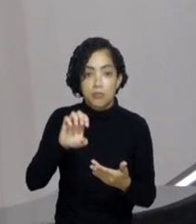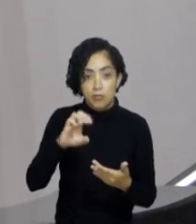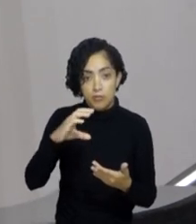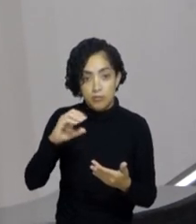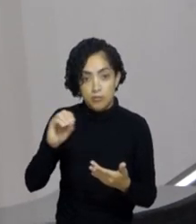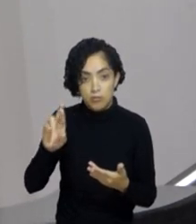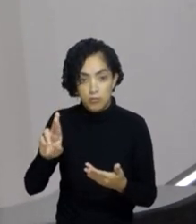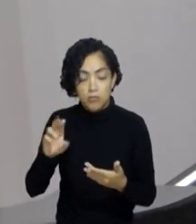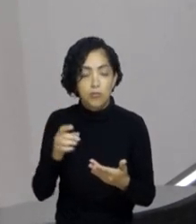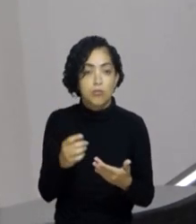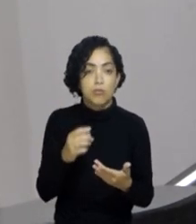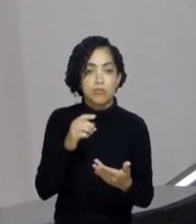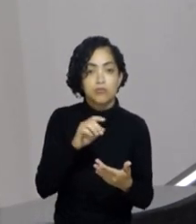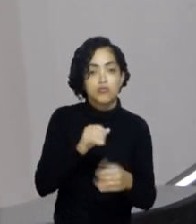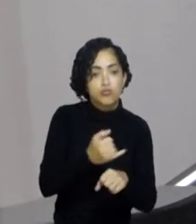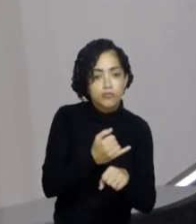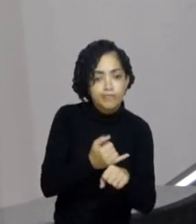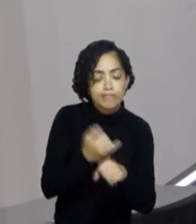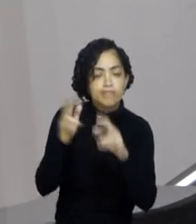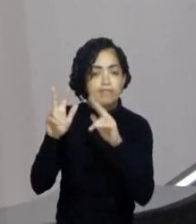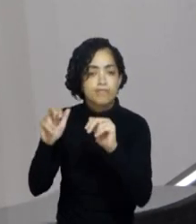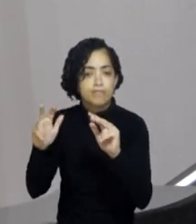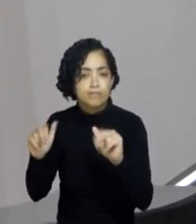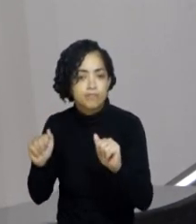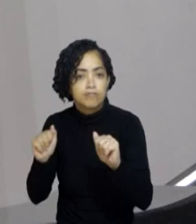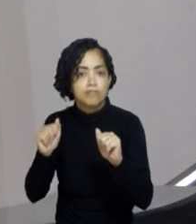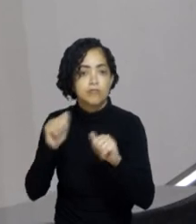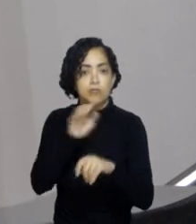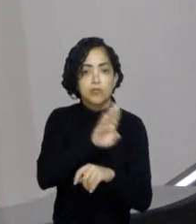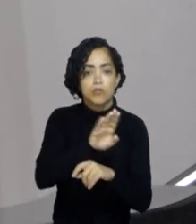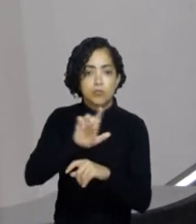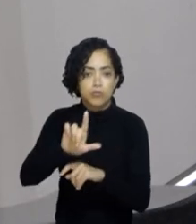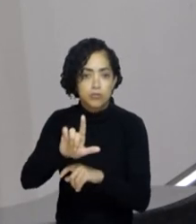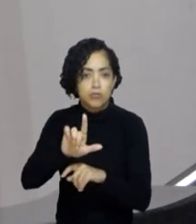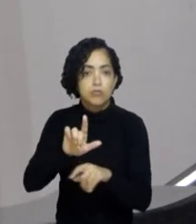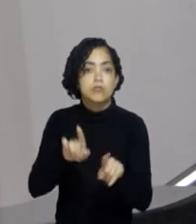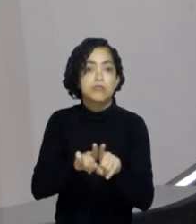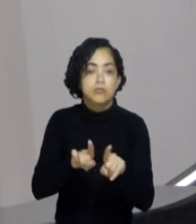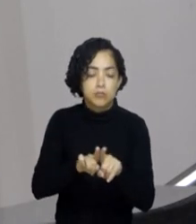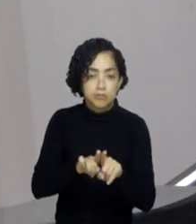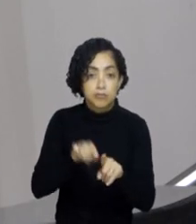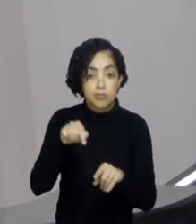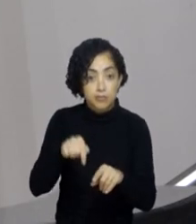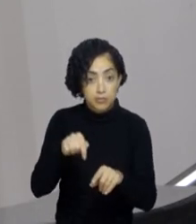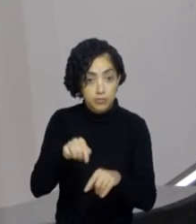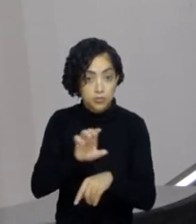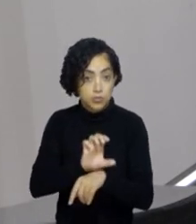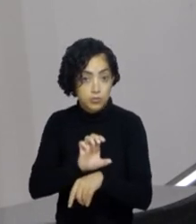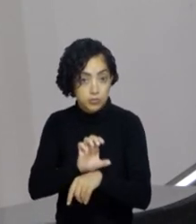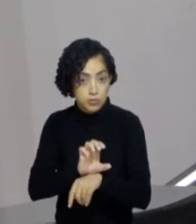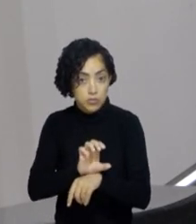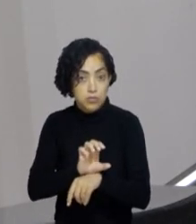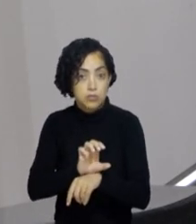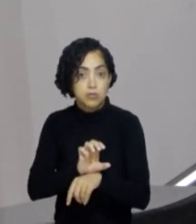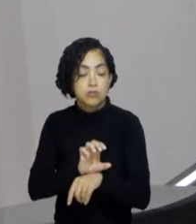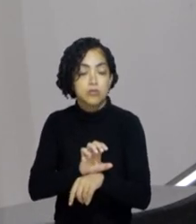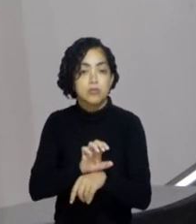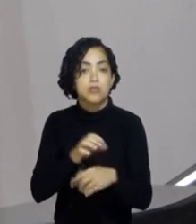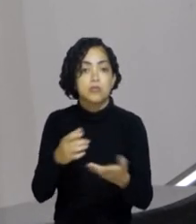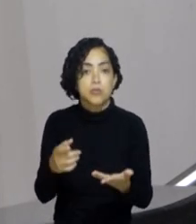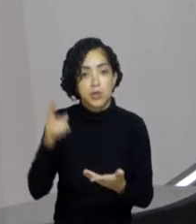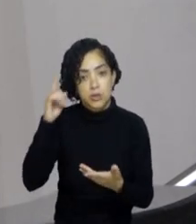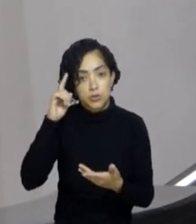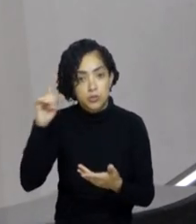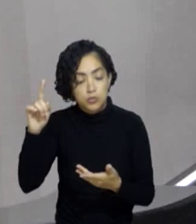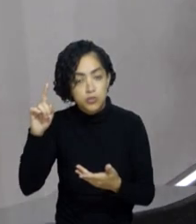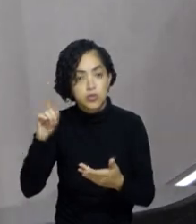Joinville, Blumenau, Itajaí, Florianópolis, Criciúma e Chapecó, temos a Record News também no Estado, contamos com o Jornal Notícias do Dia, o jornal único da